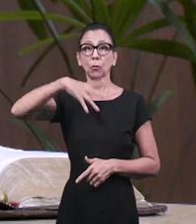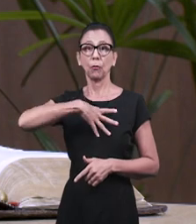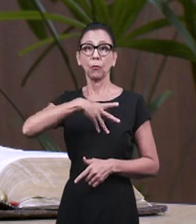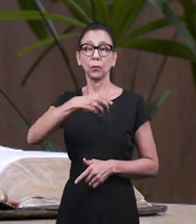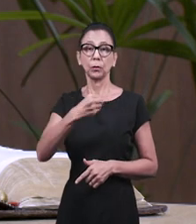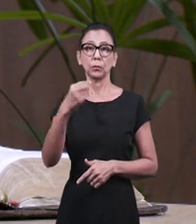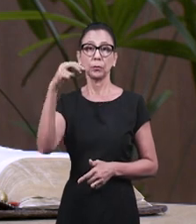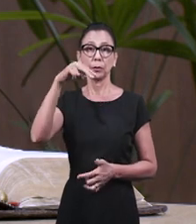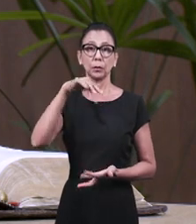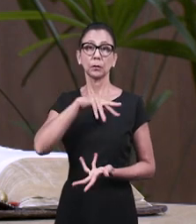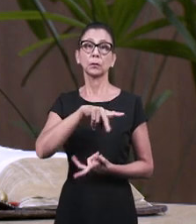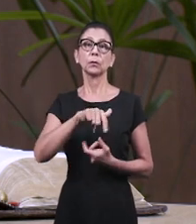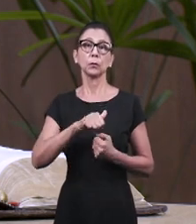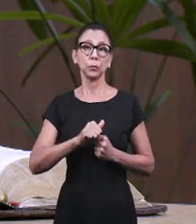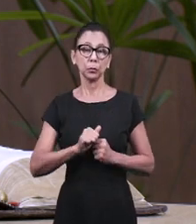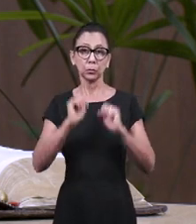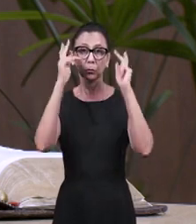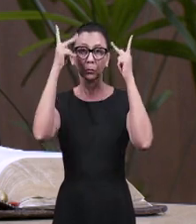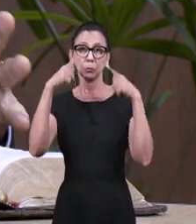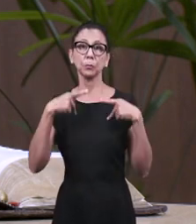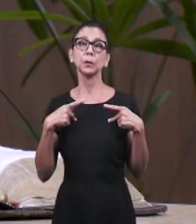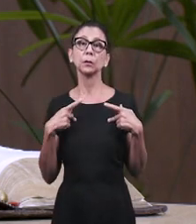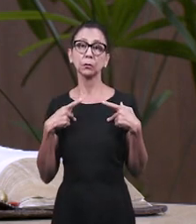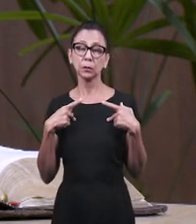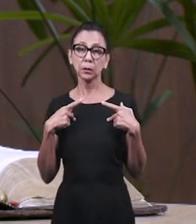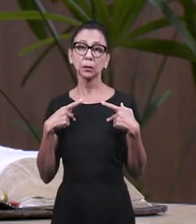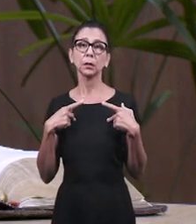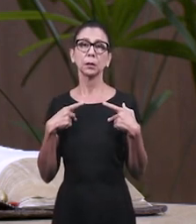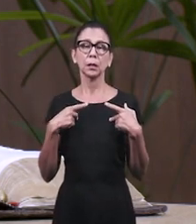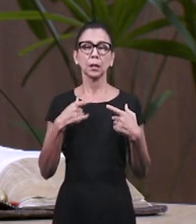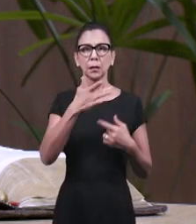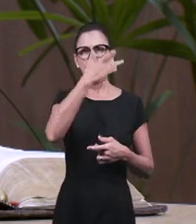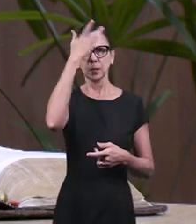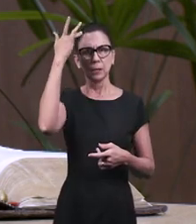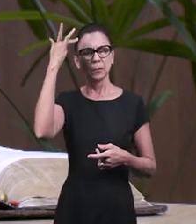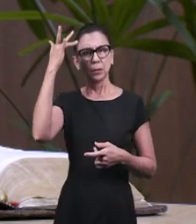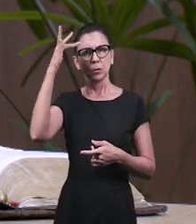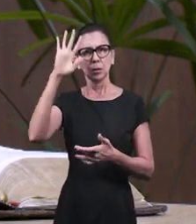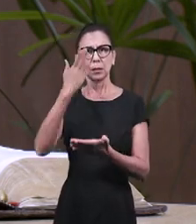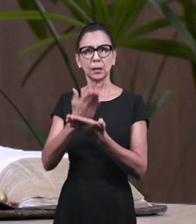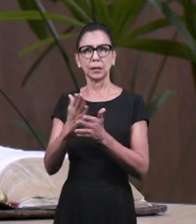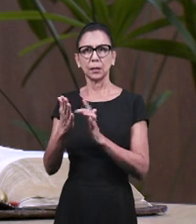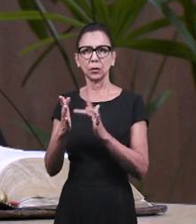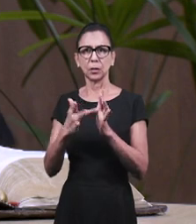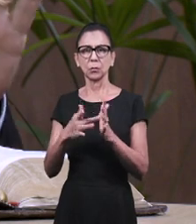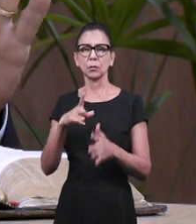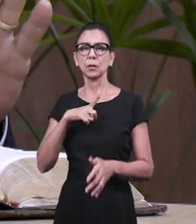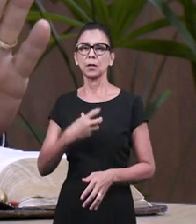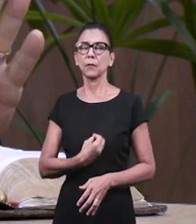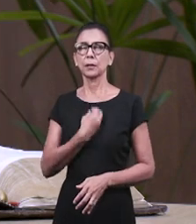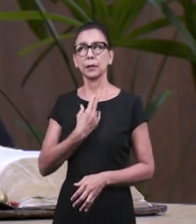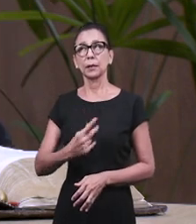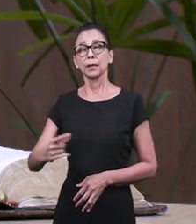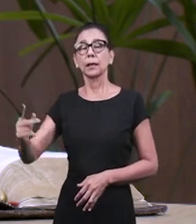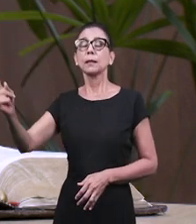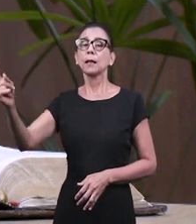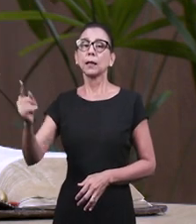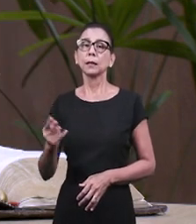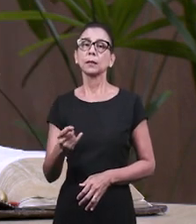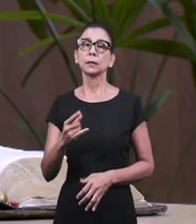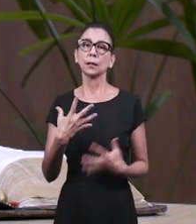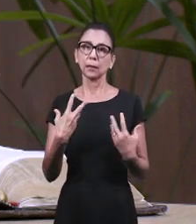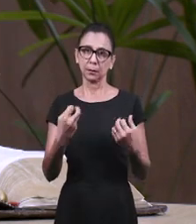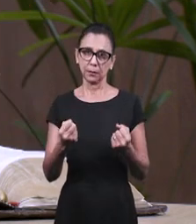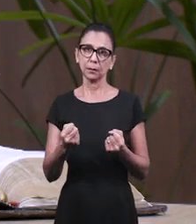citou, para que todo aquele que nele crê não pereça, mas tenha vida eterna. Está acessível a todos que